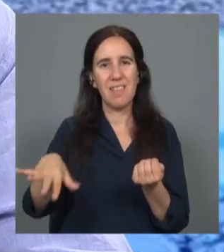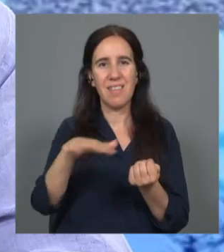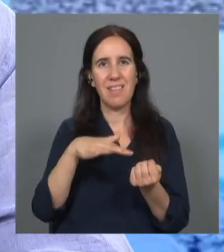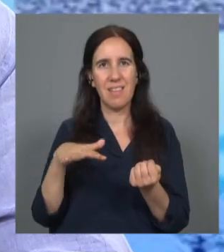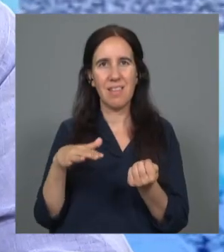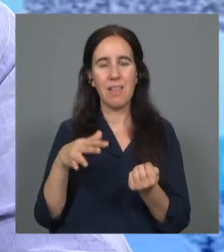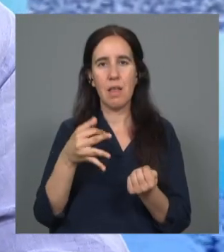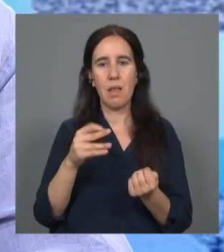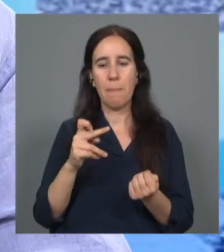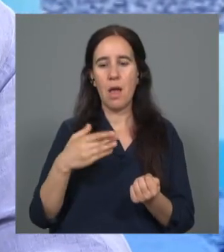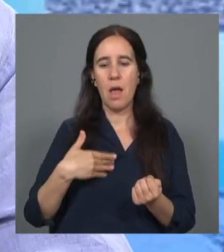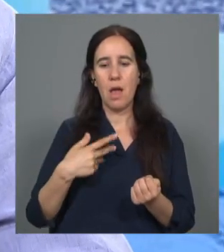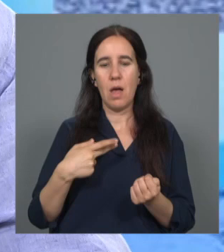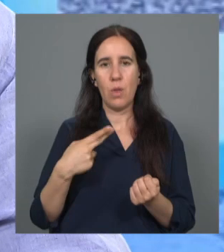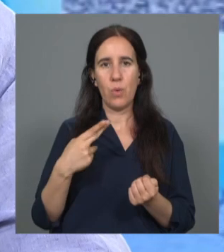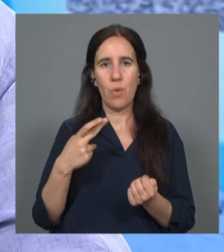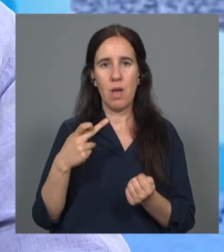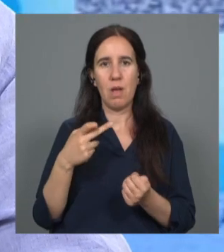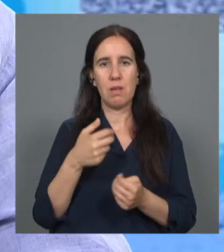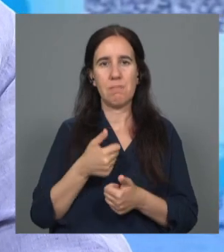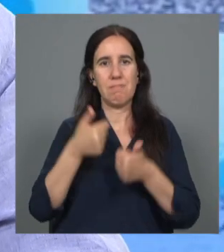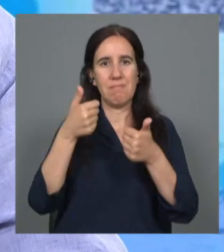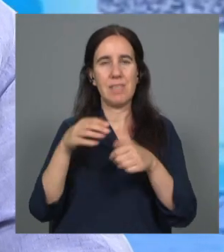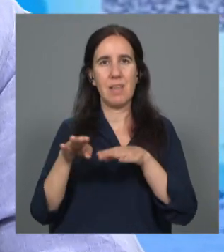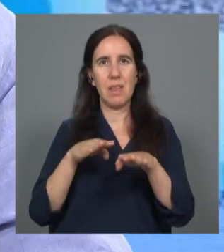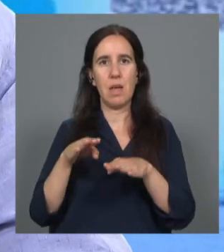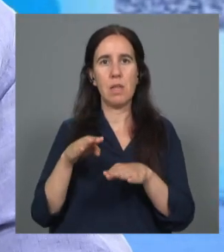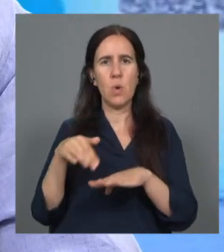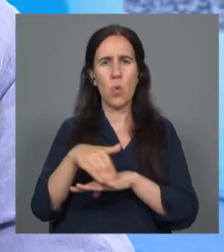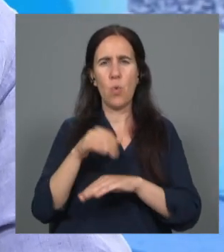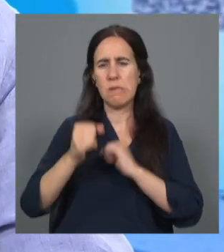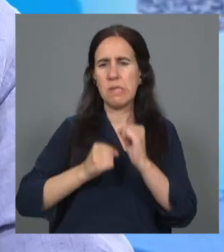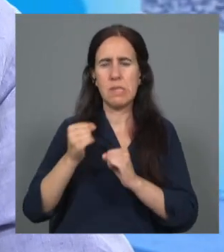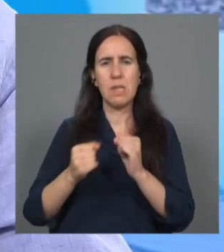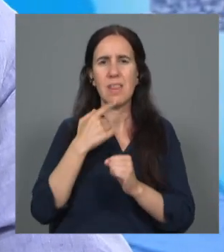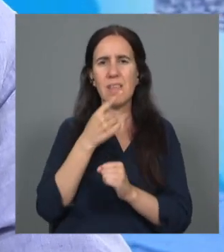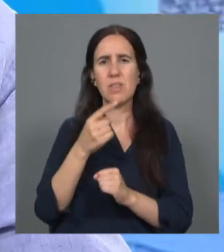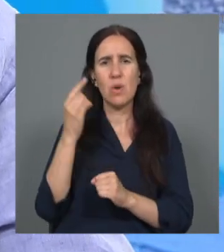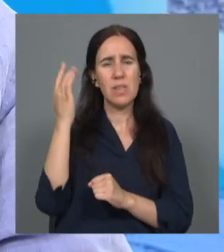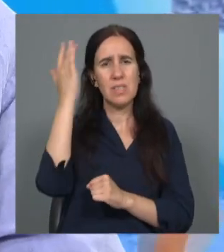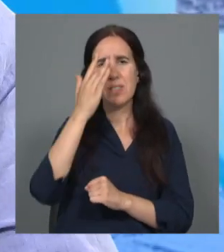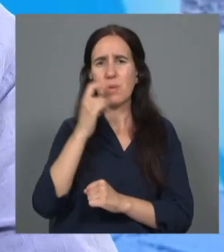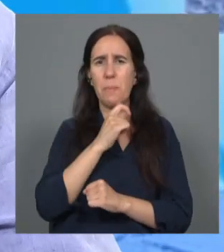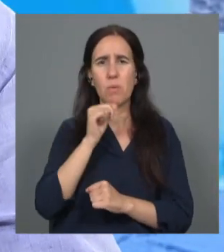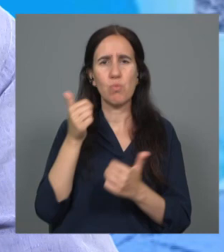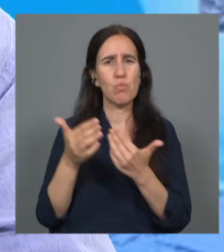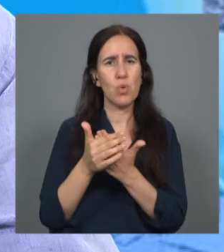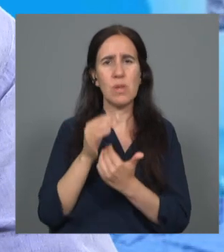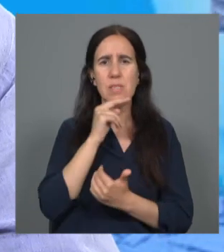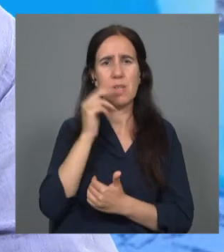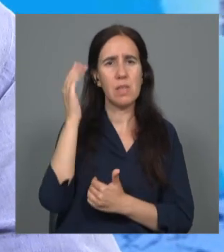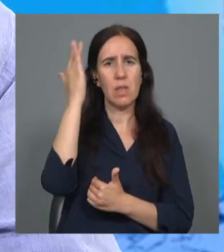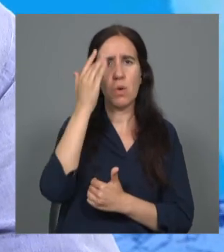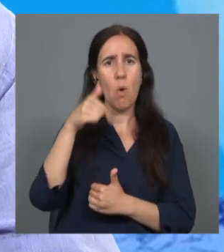saíram a correr pelas ruas a dizer: morreu o Padre Santo, morreu Santo António. E, portanto, apelidaram logo de